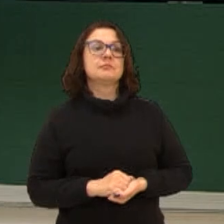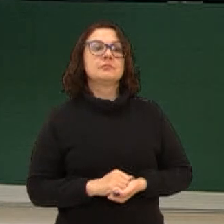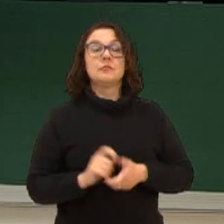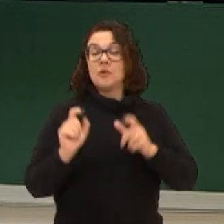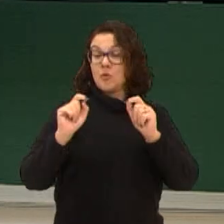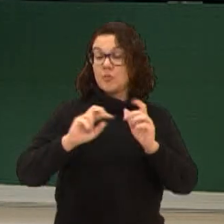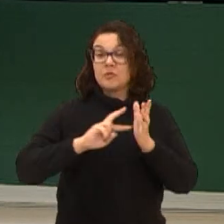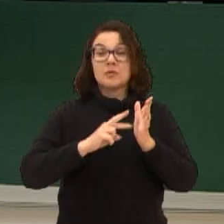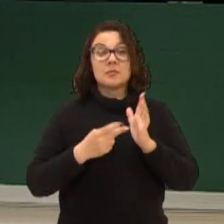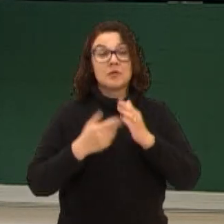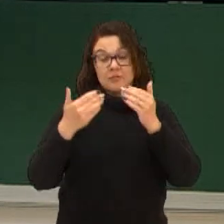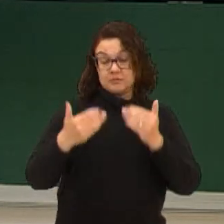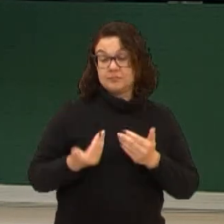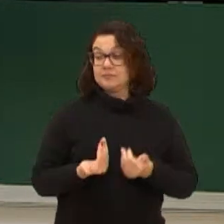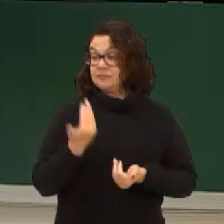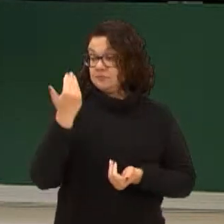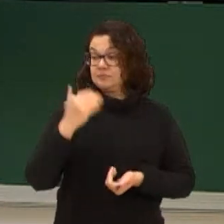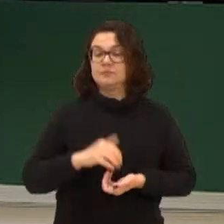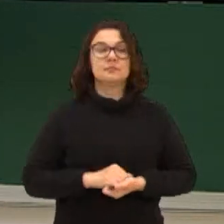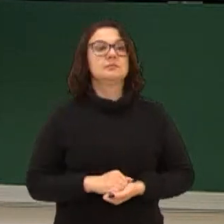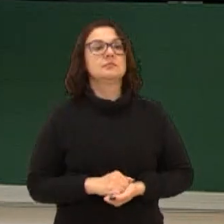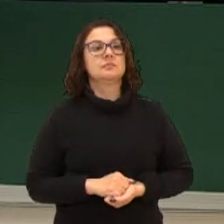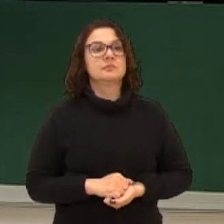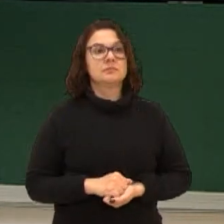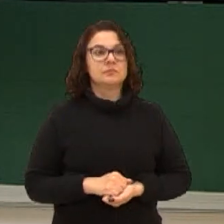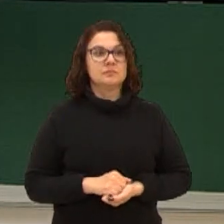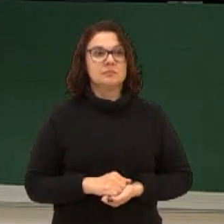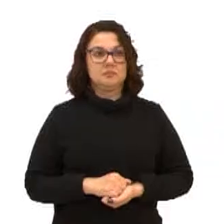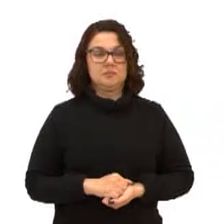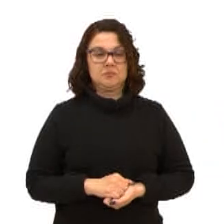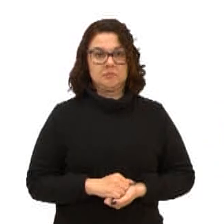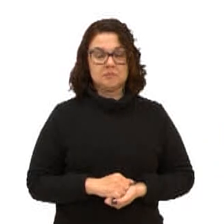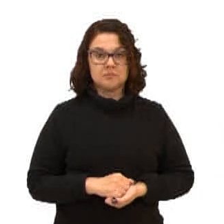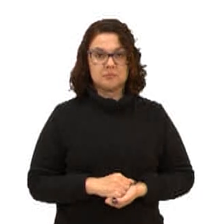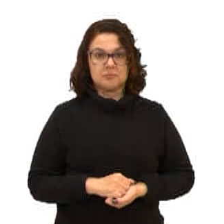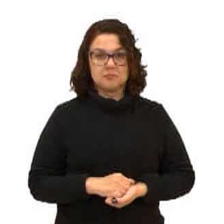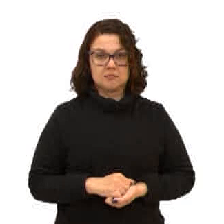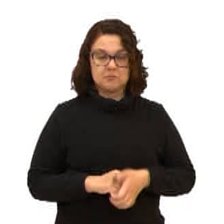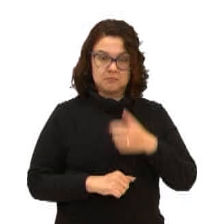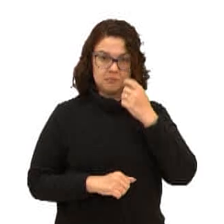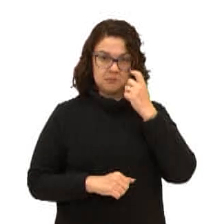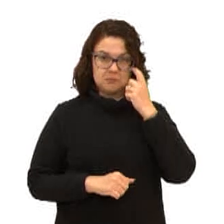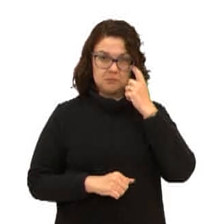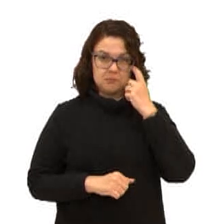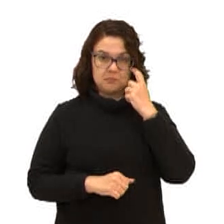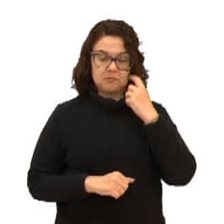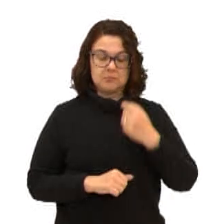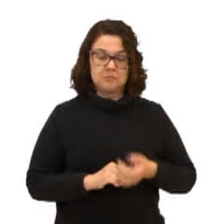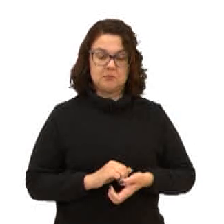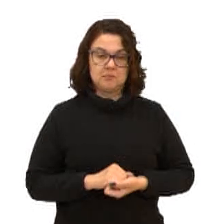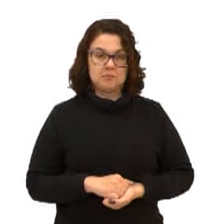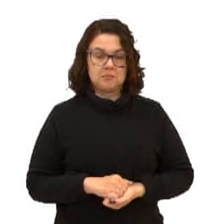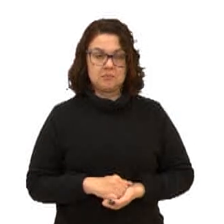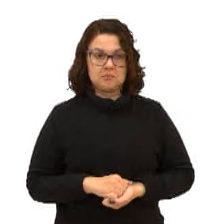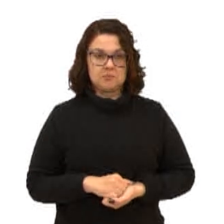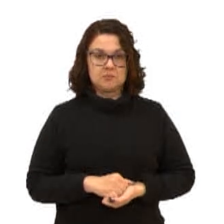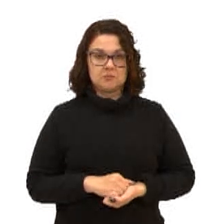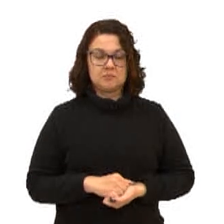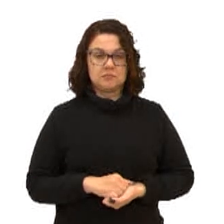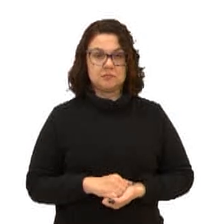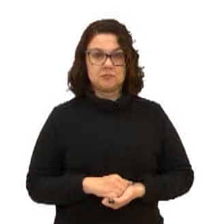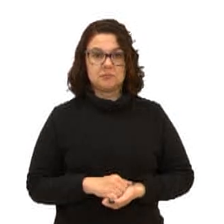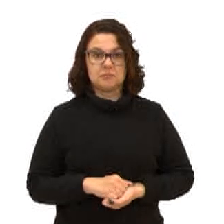nos serve, né? Para que nos serve a alfabetização? Em uma primeira etapa, a alfabetização é